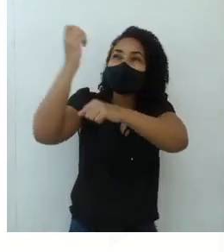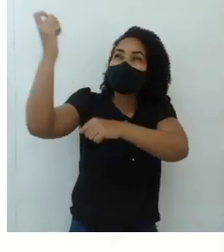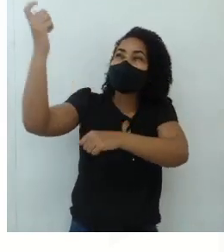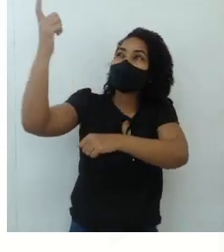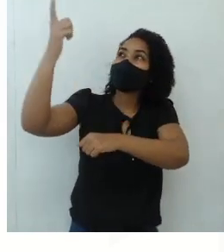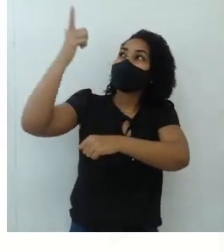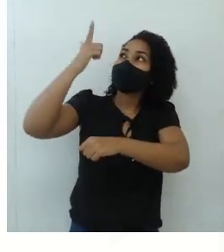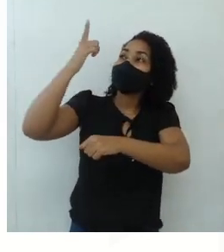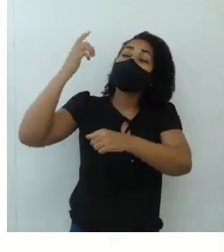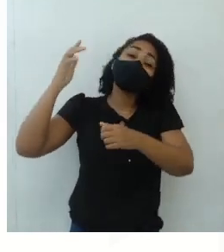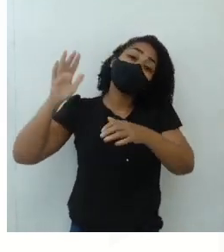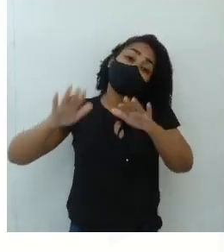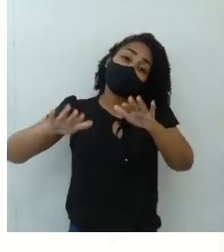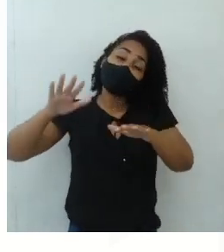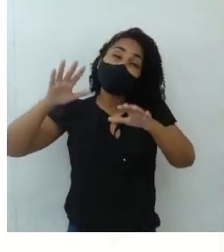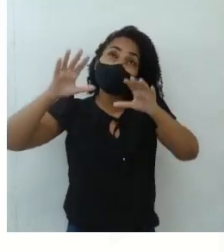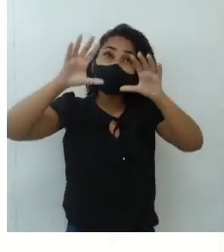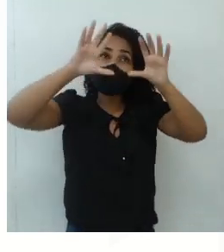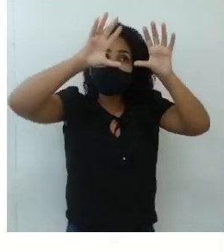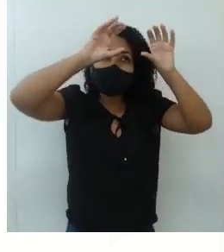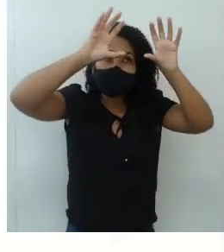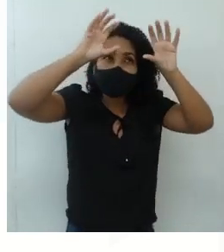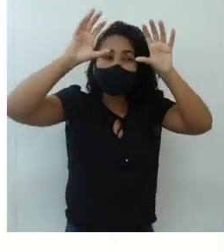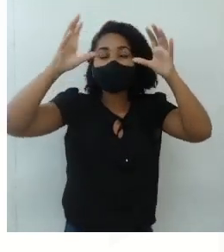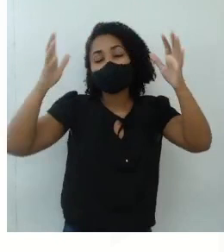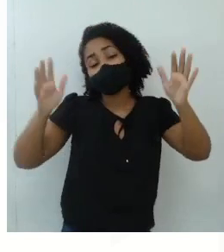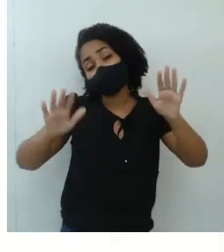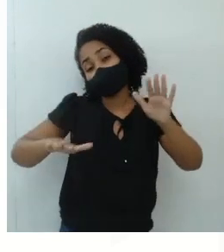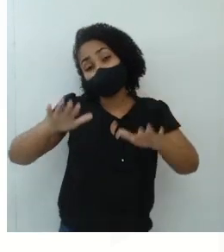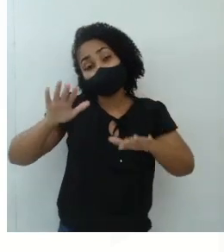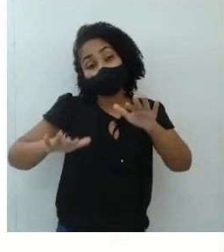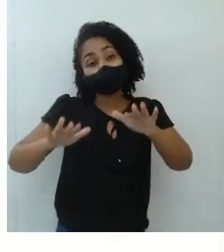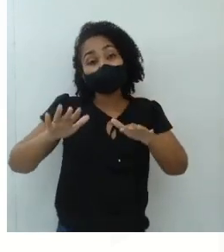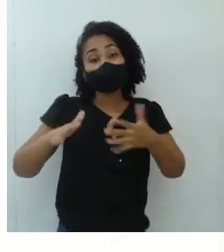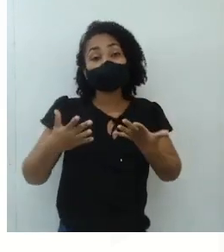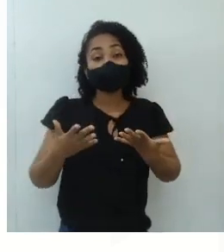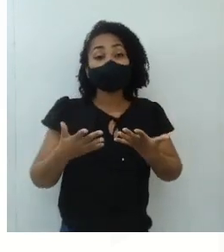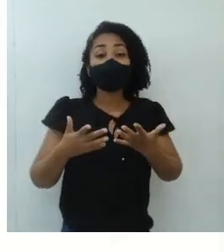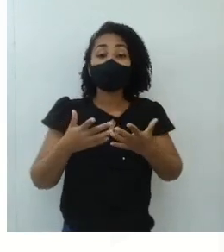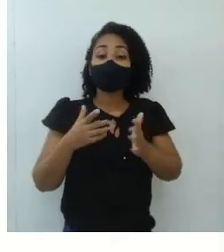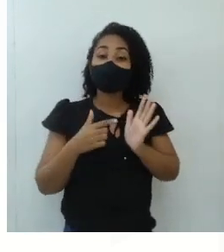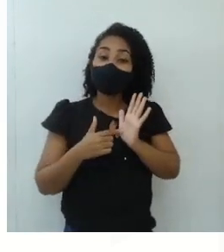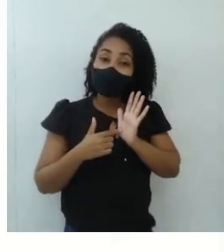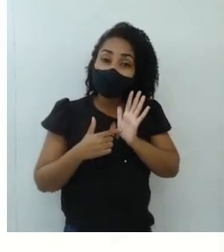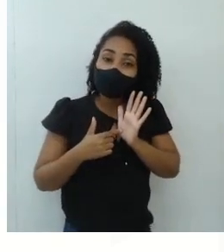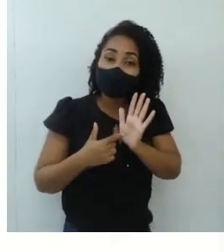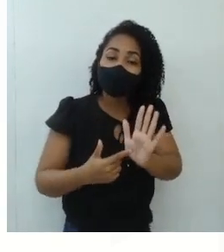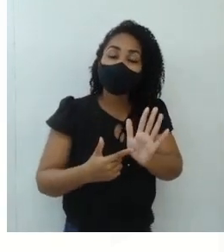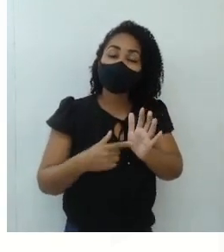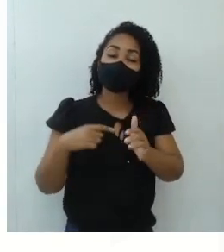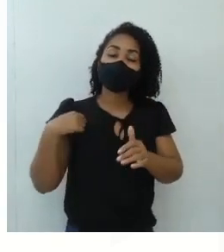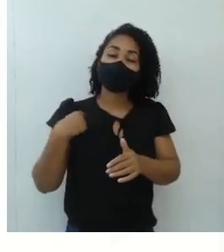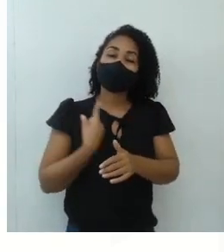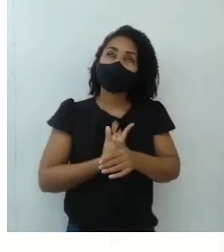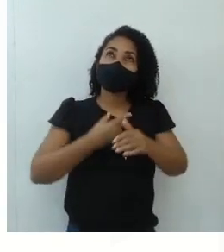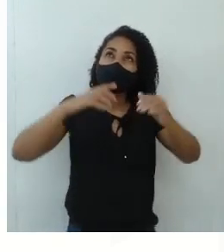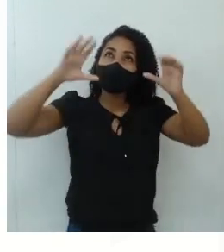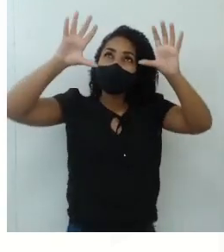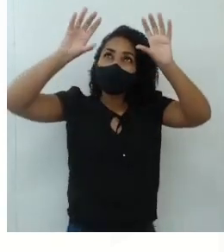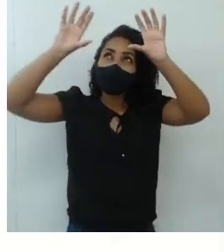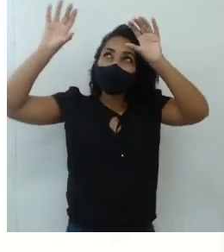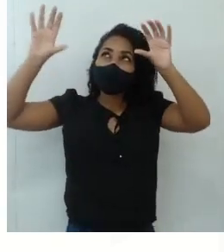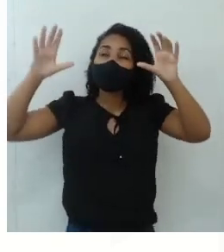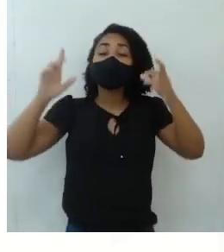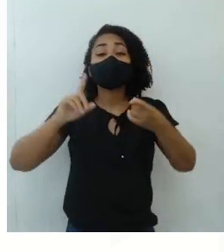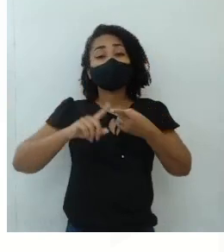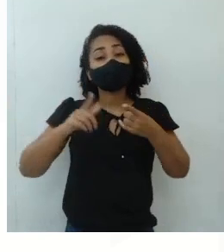com algumas nuvens, enfim, é a previsão do tempo que acontece na nossa atmosfera. E